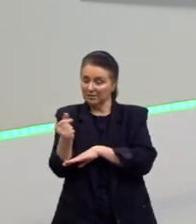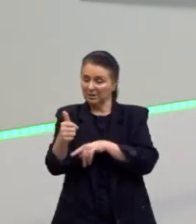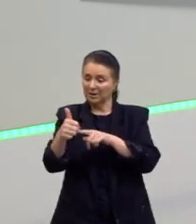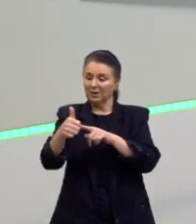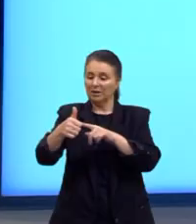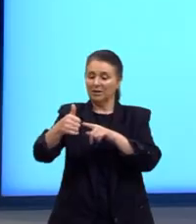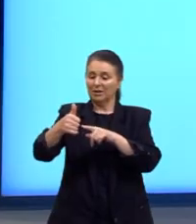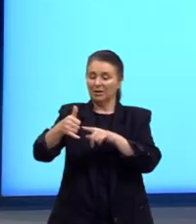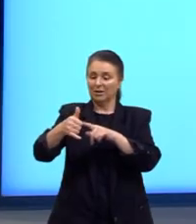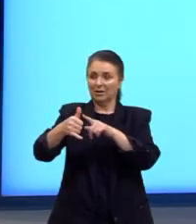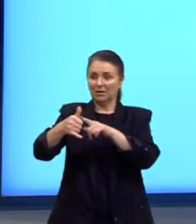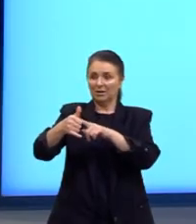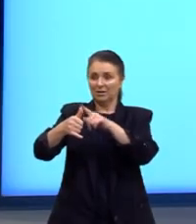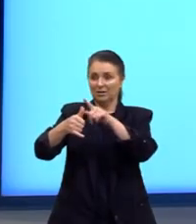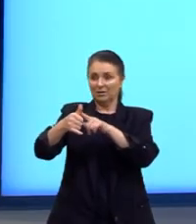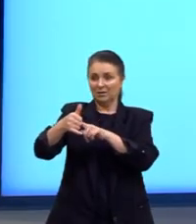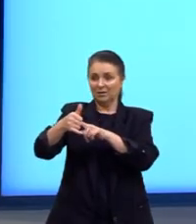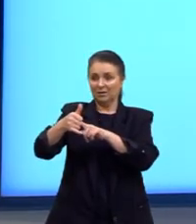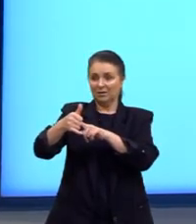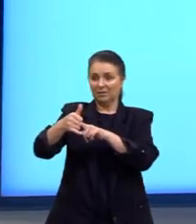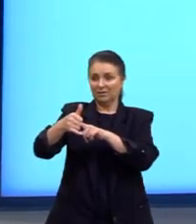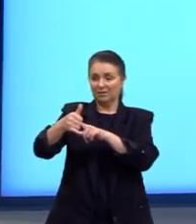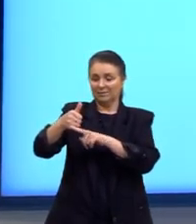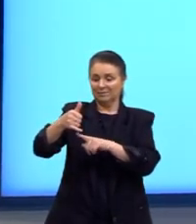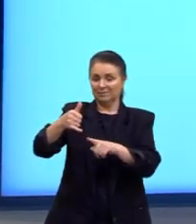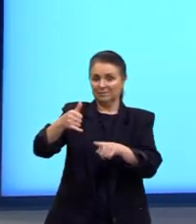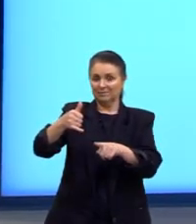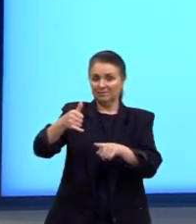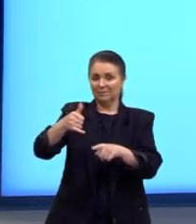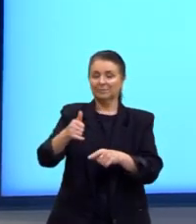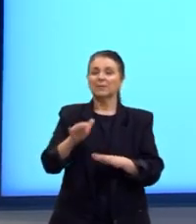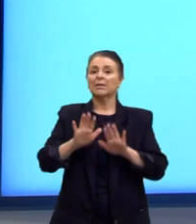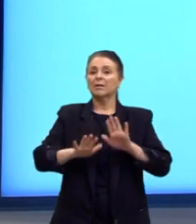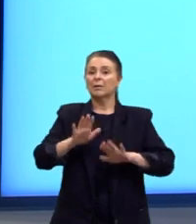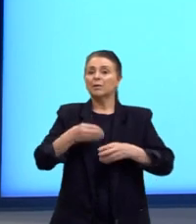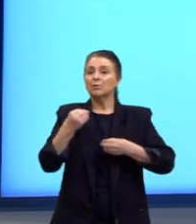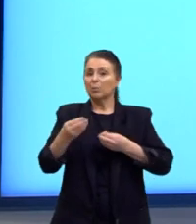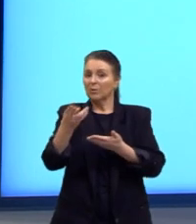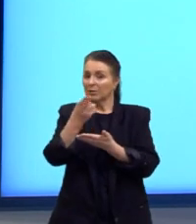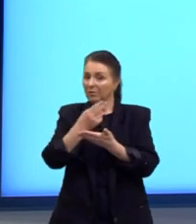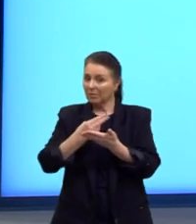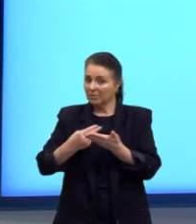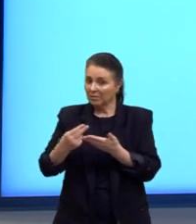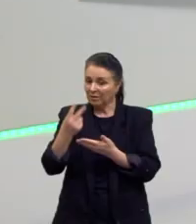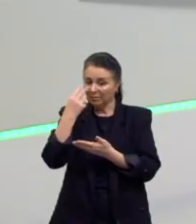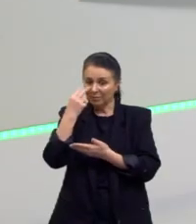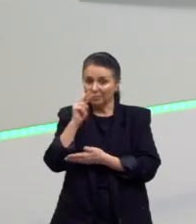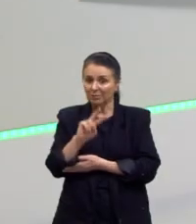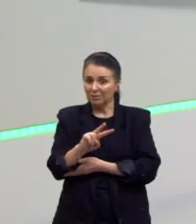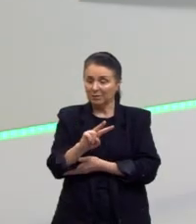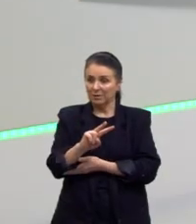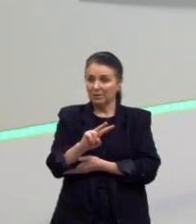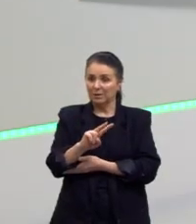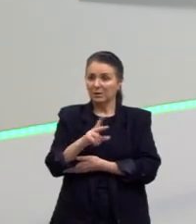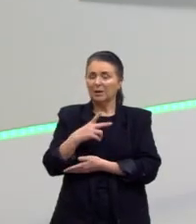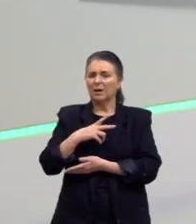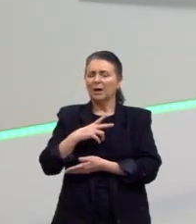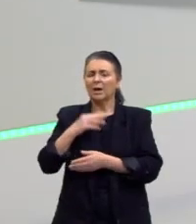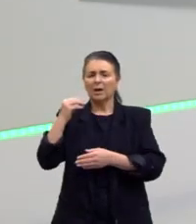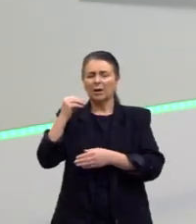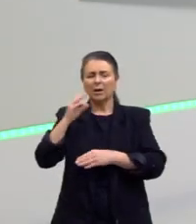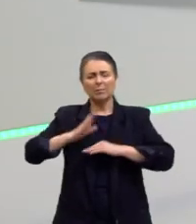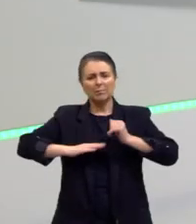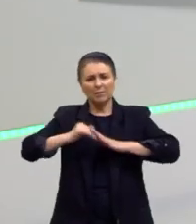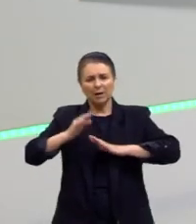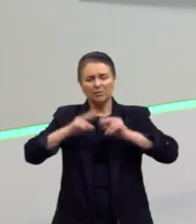aqui entrando e aqui saindo, tá? Claro que depende de como que tá o desenho, né, pessoal? Isso é um pouco de prática